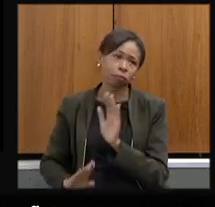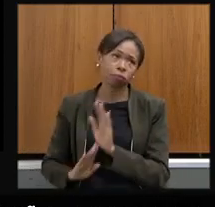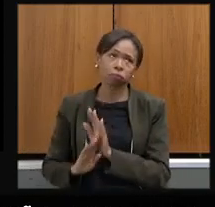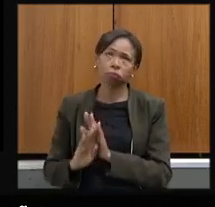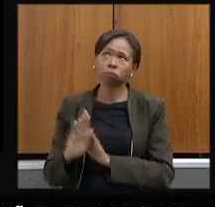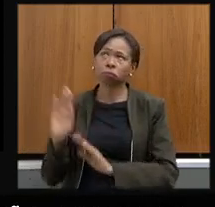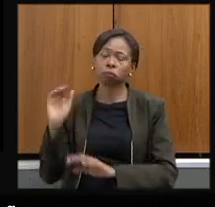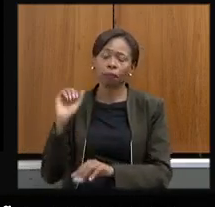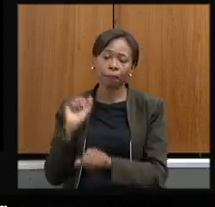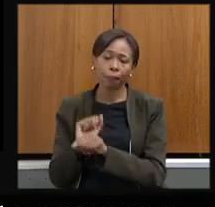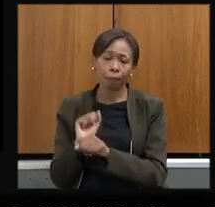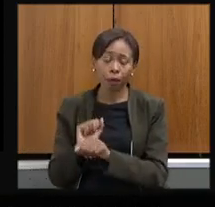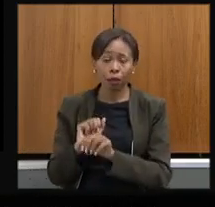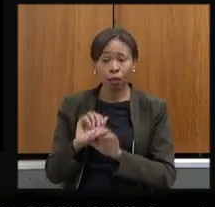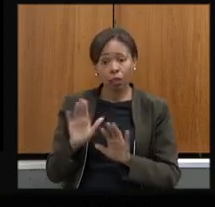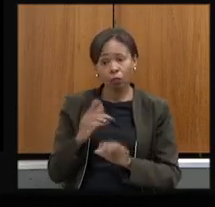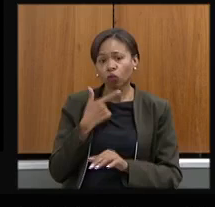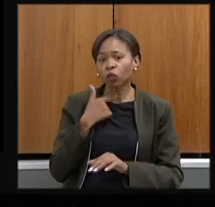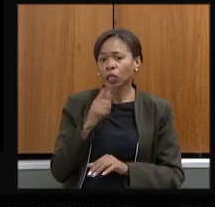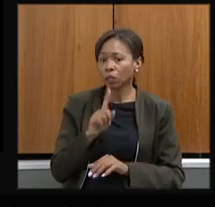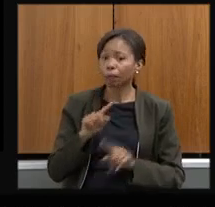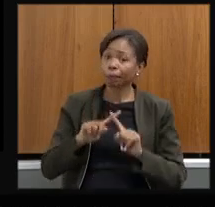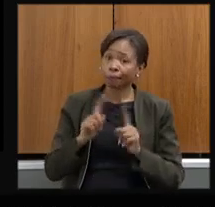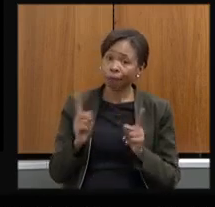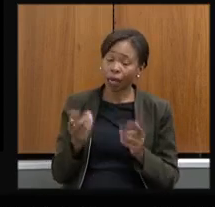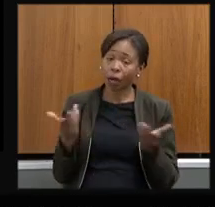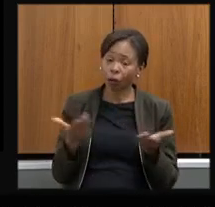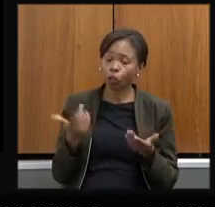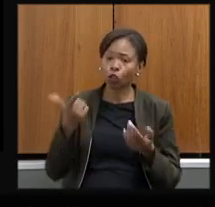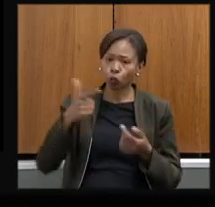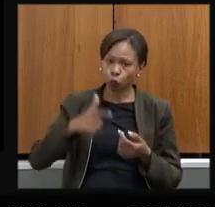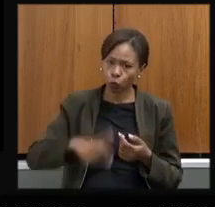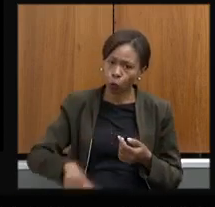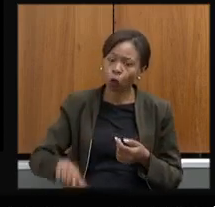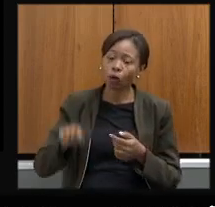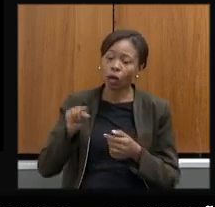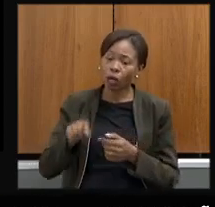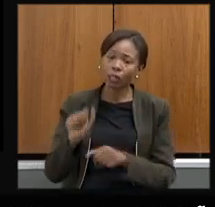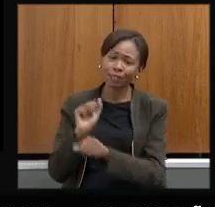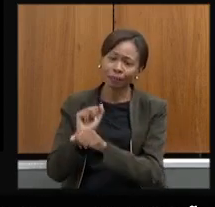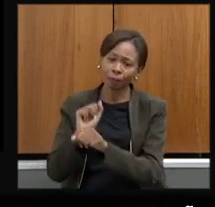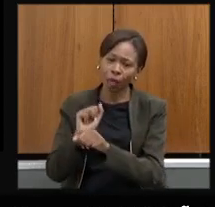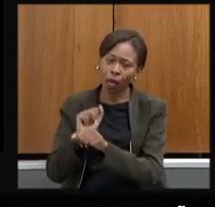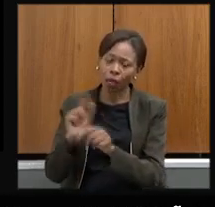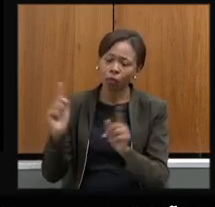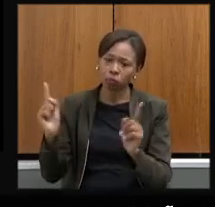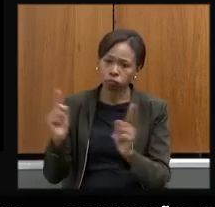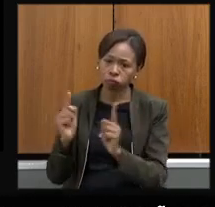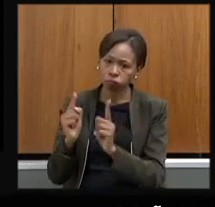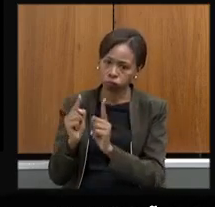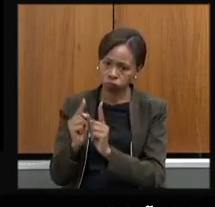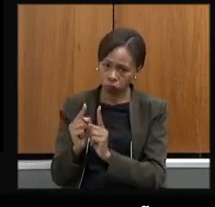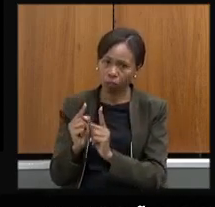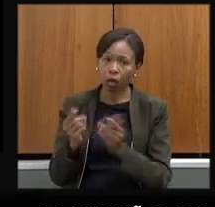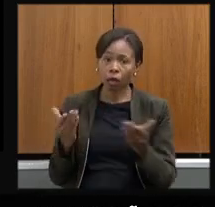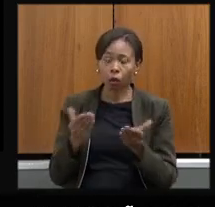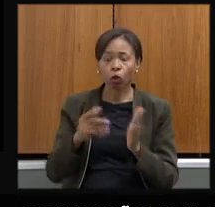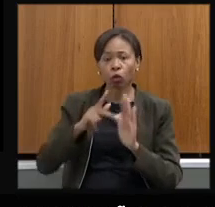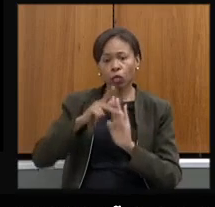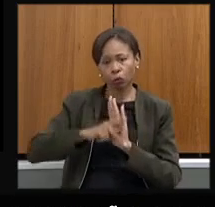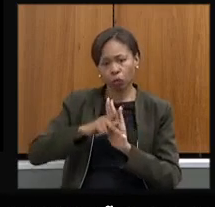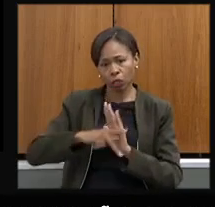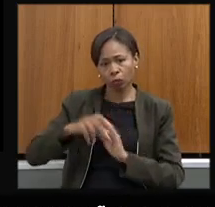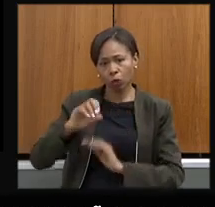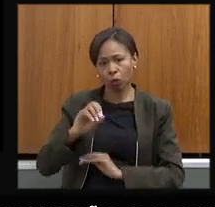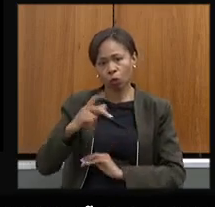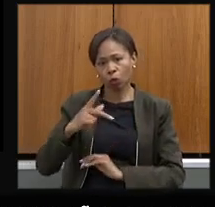momento e agora voltamos a trabalhar para diminuir a fila com o lançamento do programa opera mais Minas Gerais e como eu